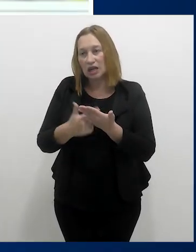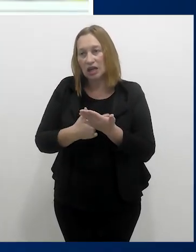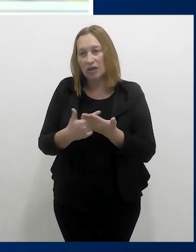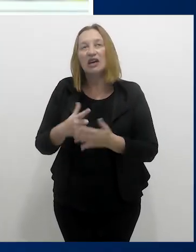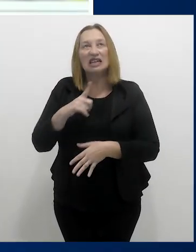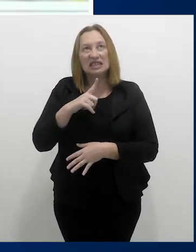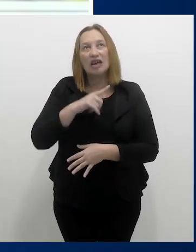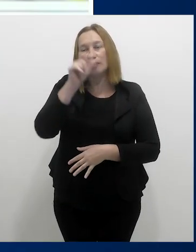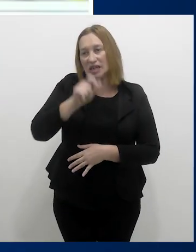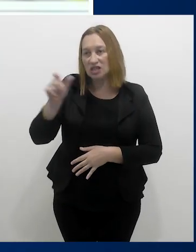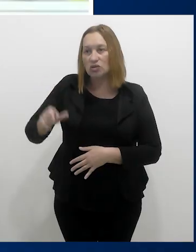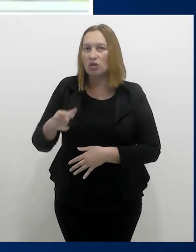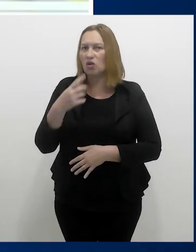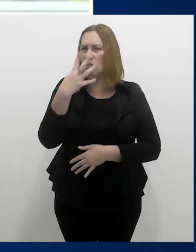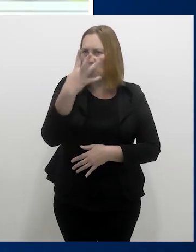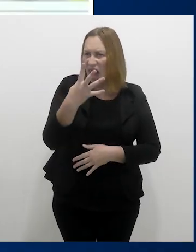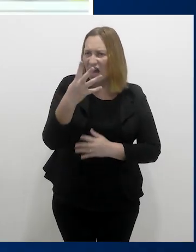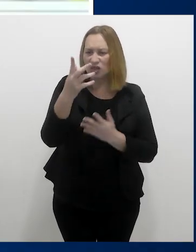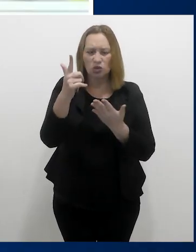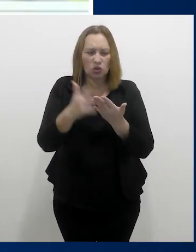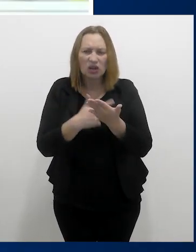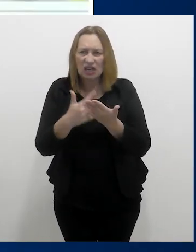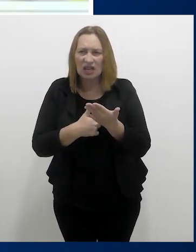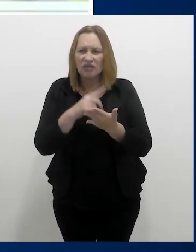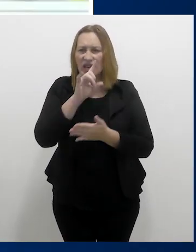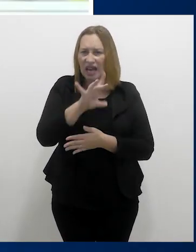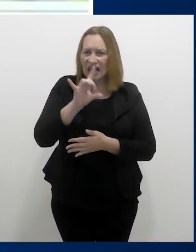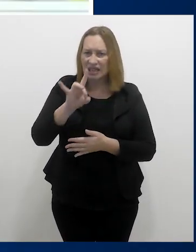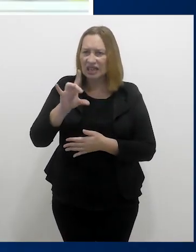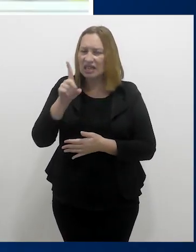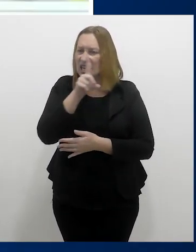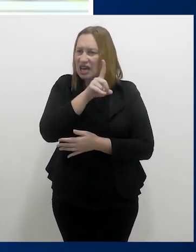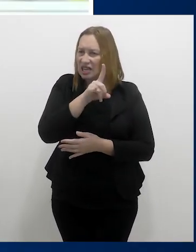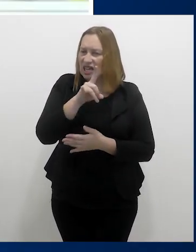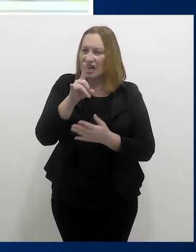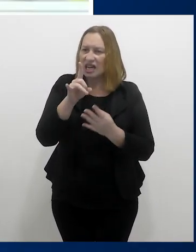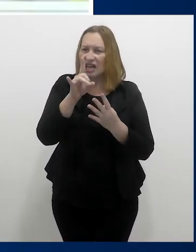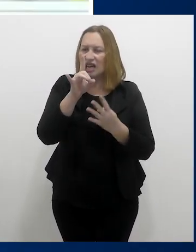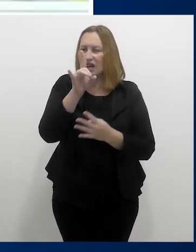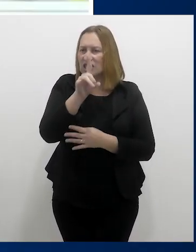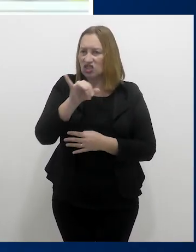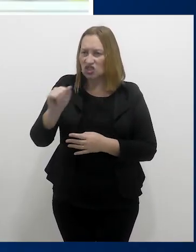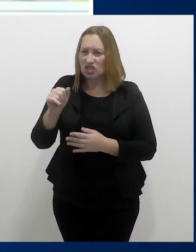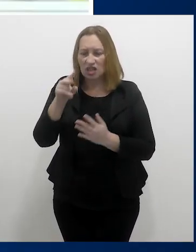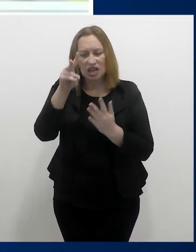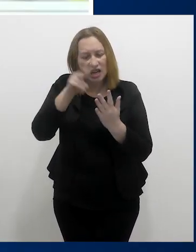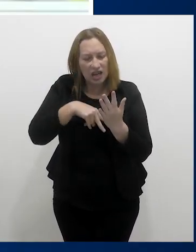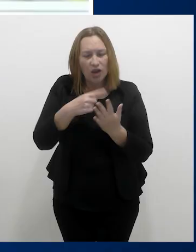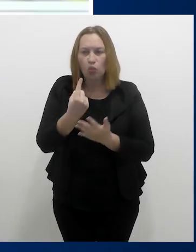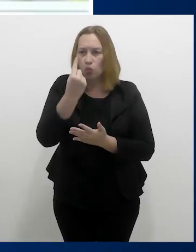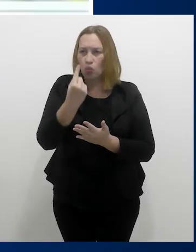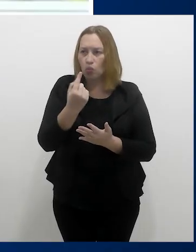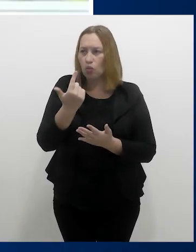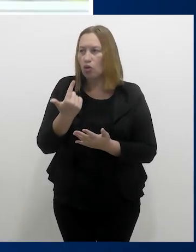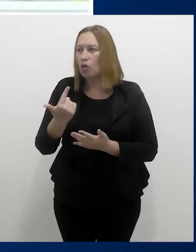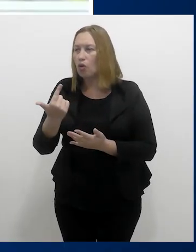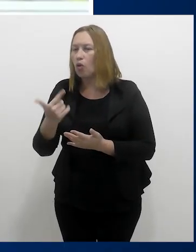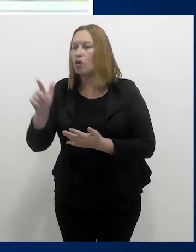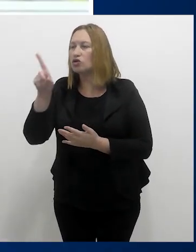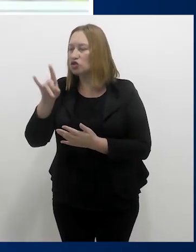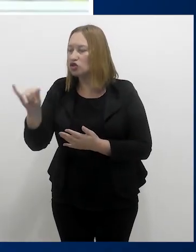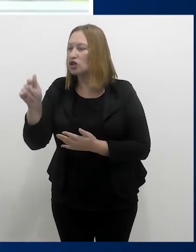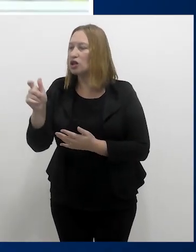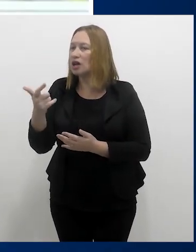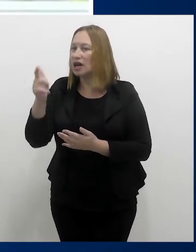de ler 3, 4 livros por vez, vai lendo cada dia um. Eu prefiro ler um, terminar, ler outro,